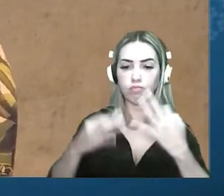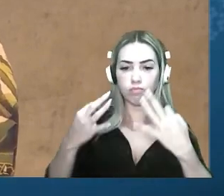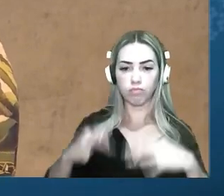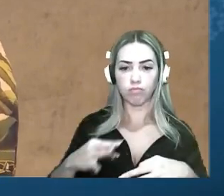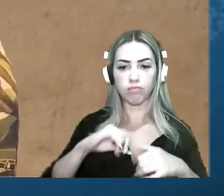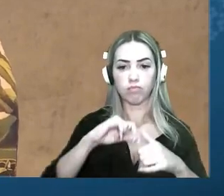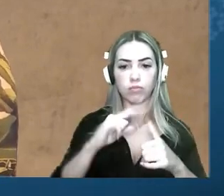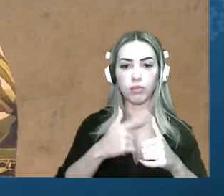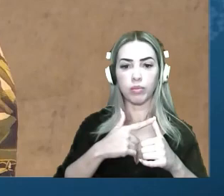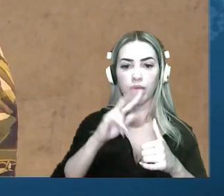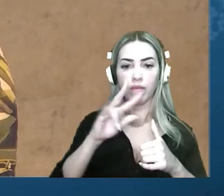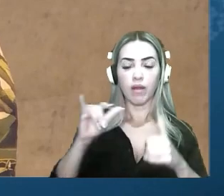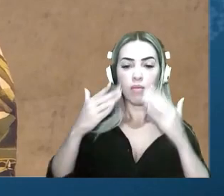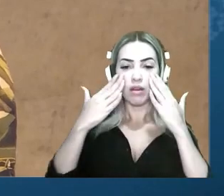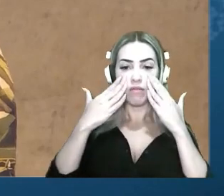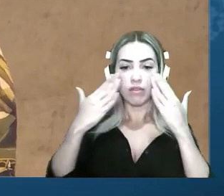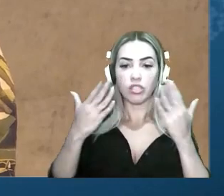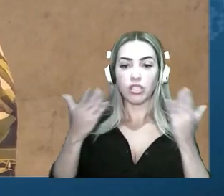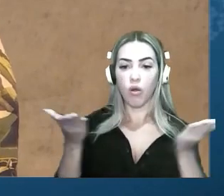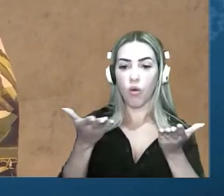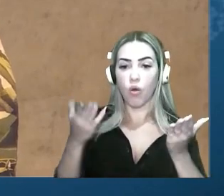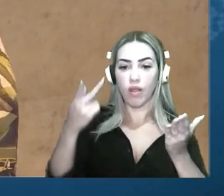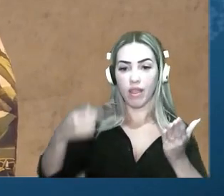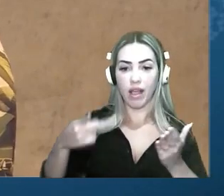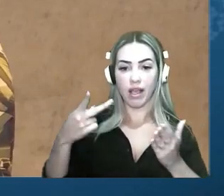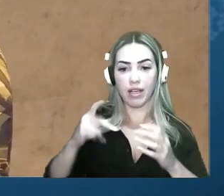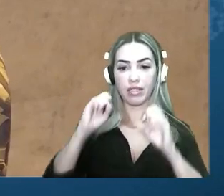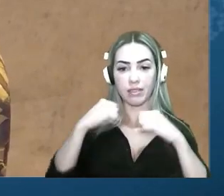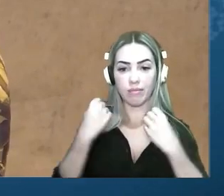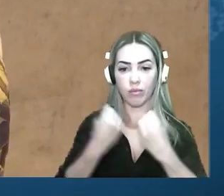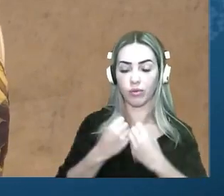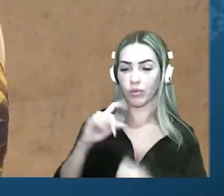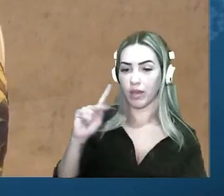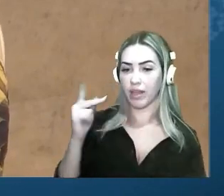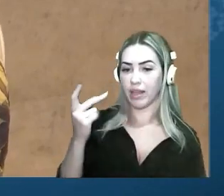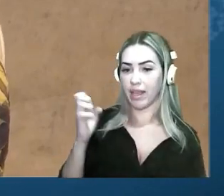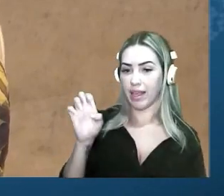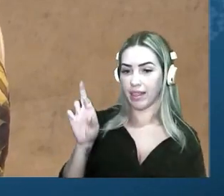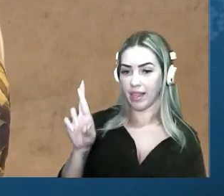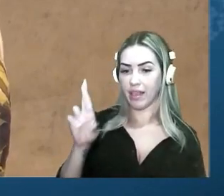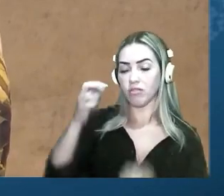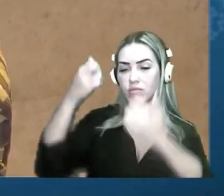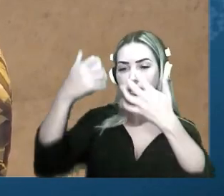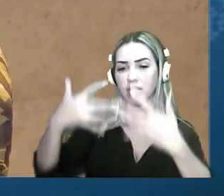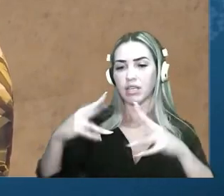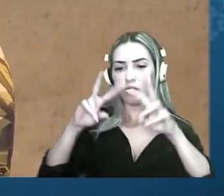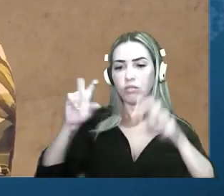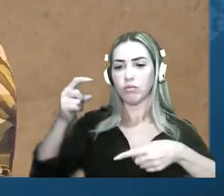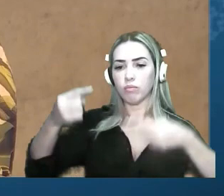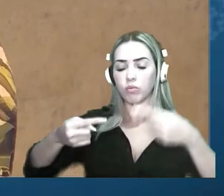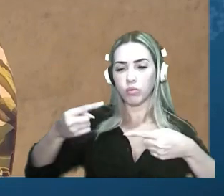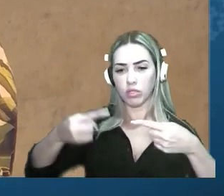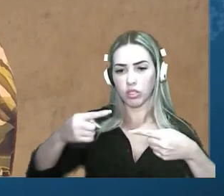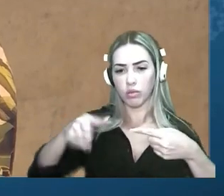se manifestar nesse simpósio é o Éder, que vai nos falar sobre as políticas públicas, o que nós